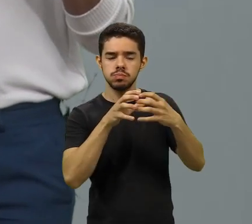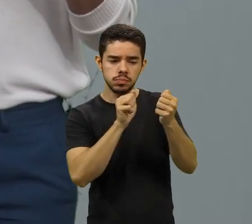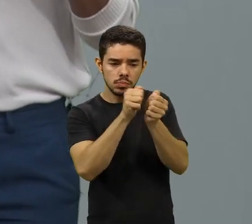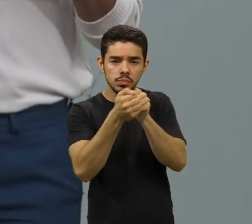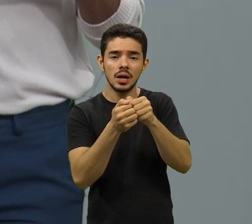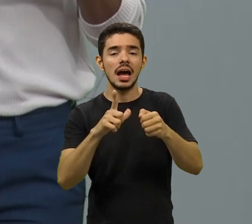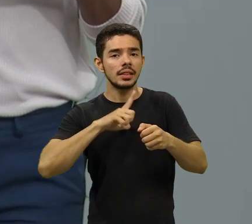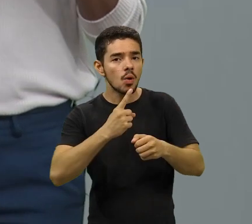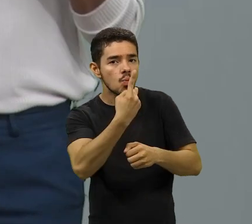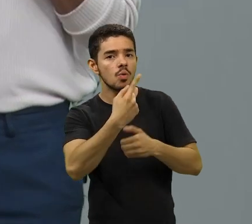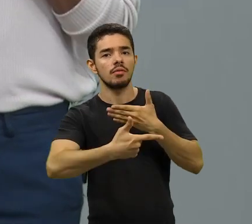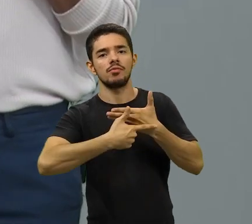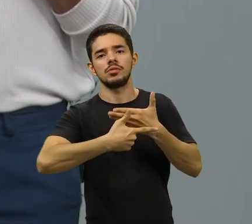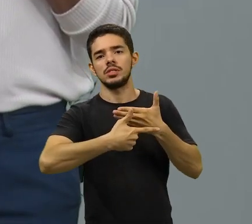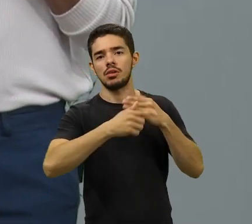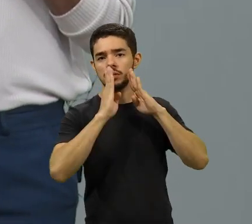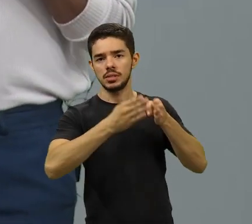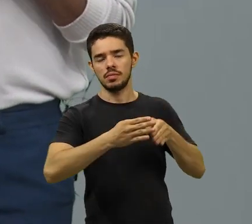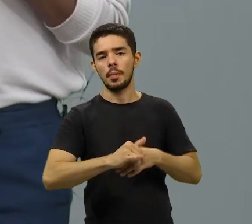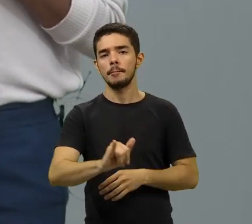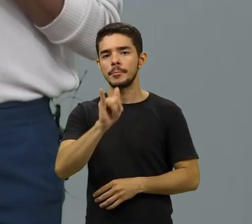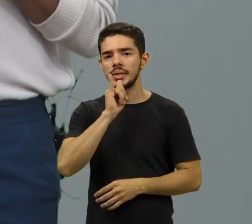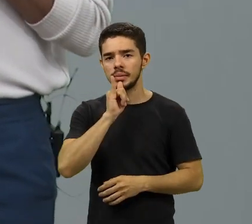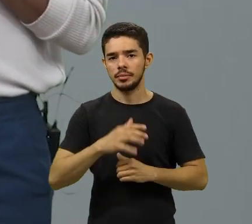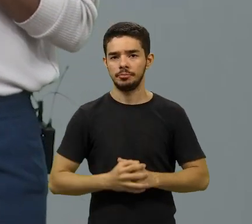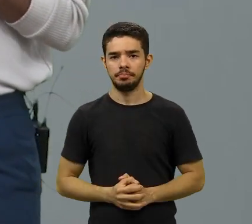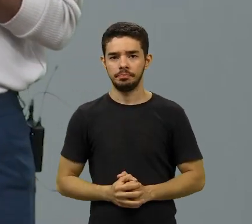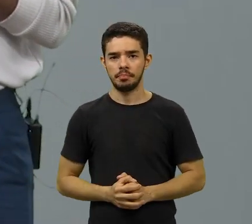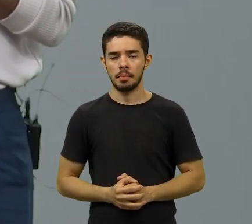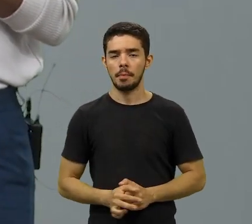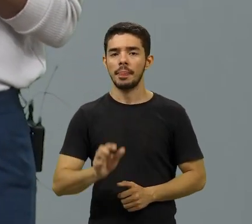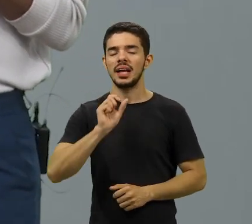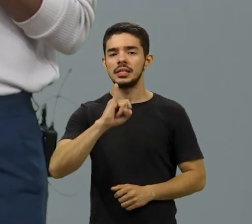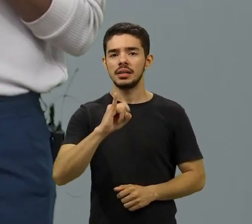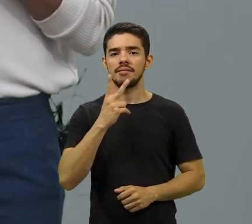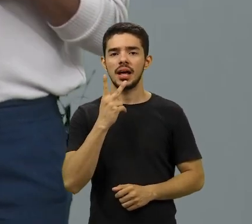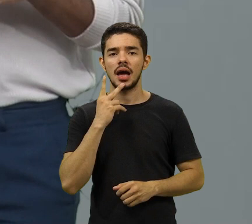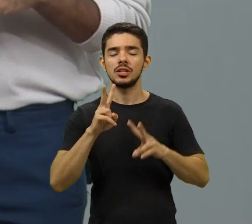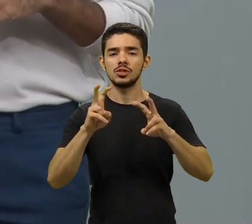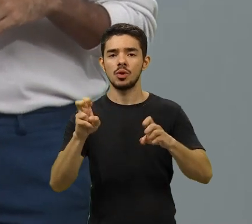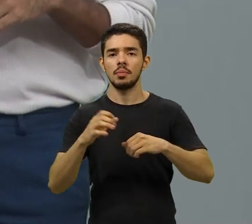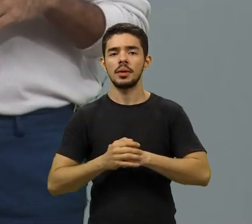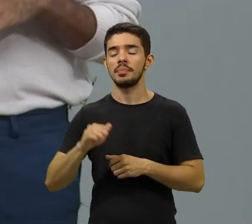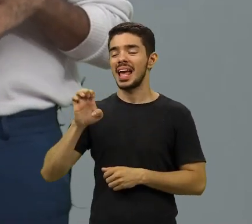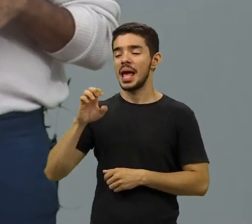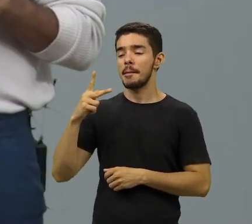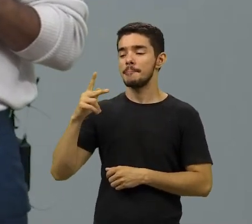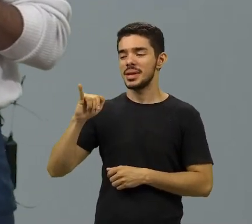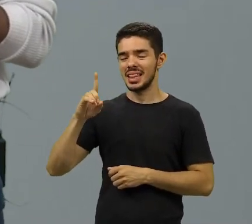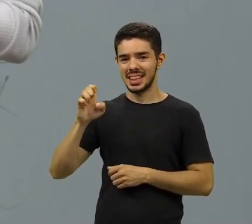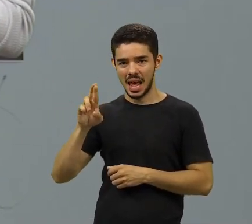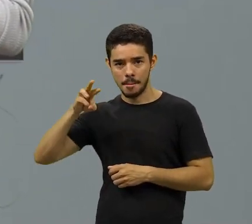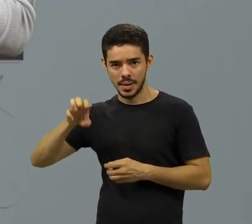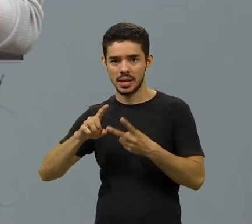terão uma função específica. Por exemplo, se nós formos falar de epiderme e